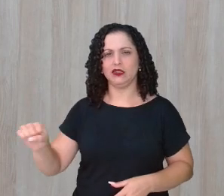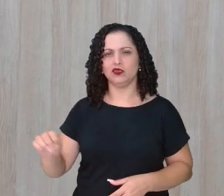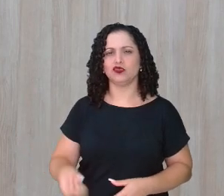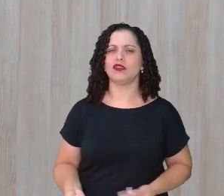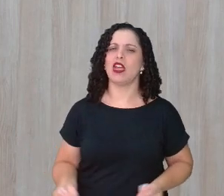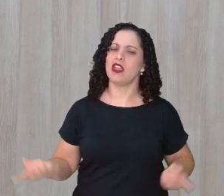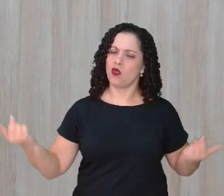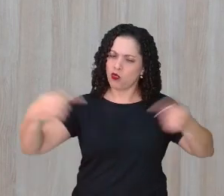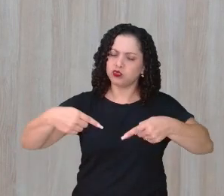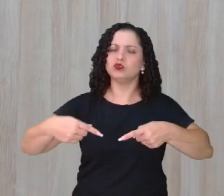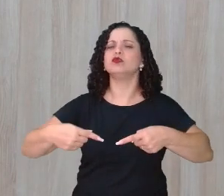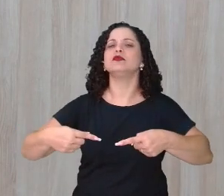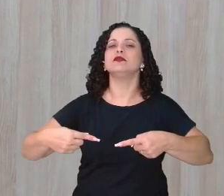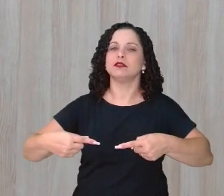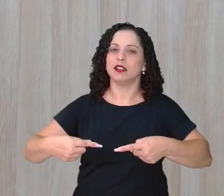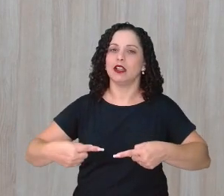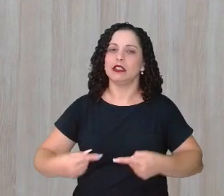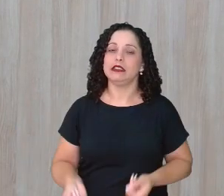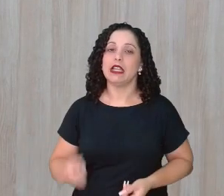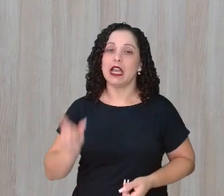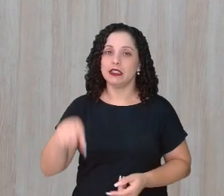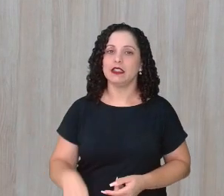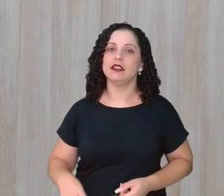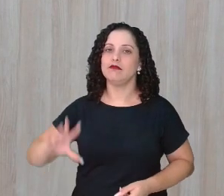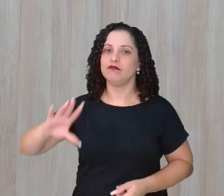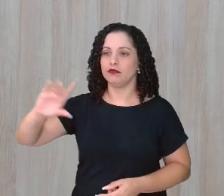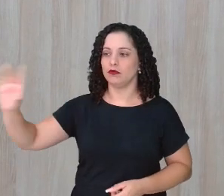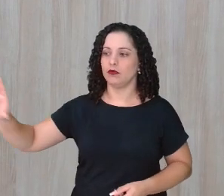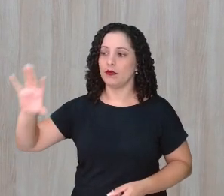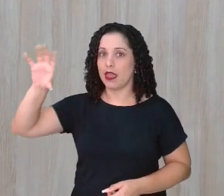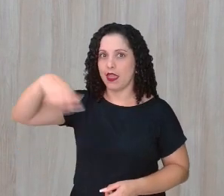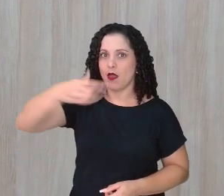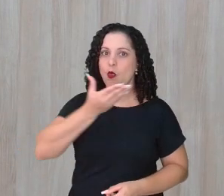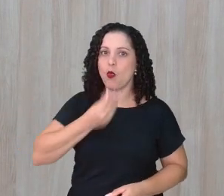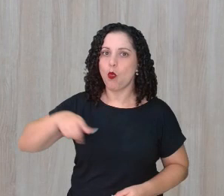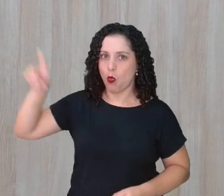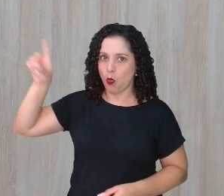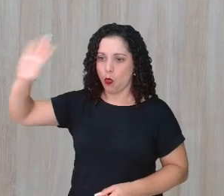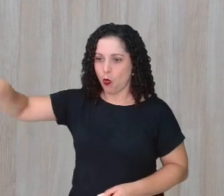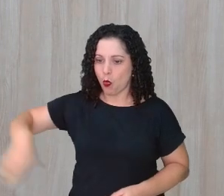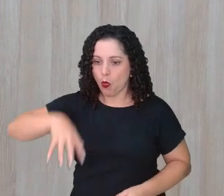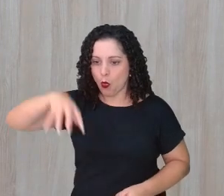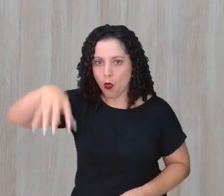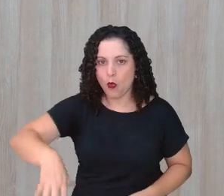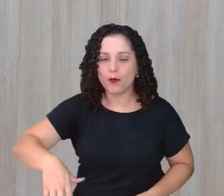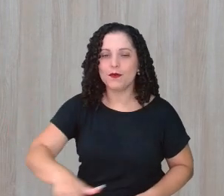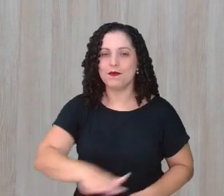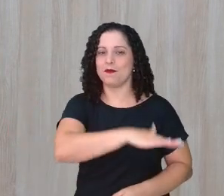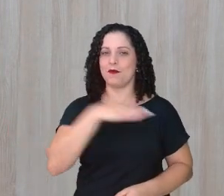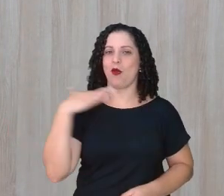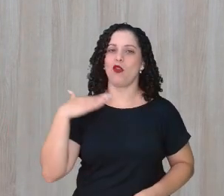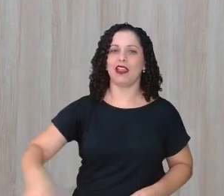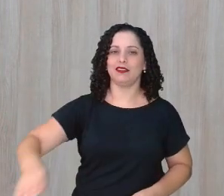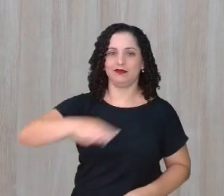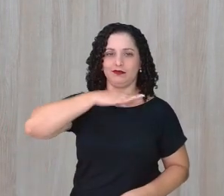né, e aí condena Robespierre à guilhotina e reassume